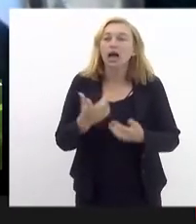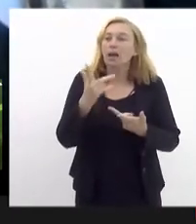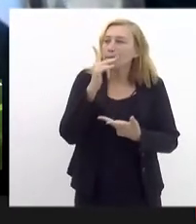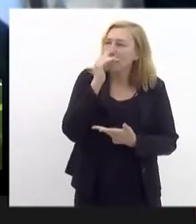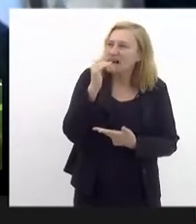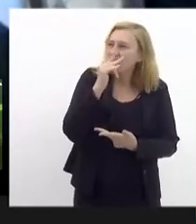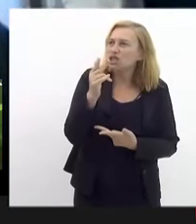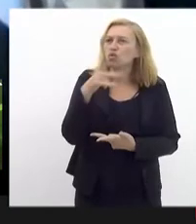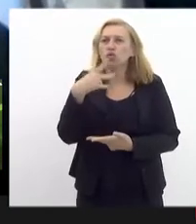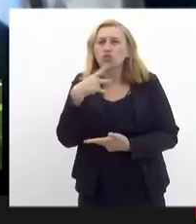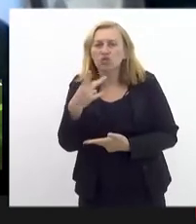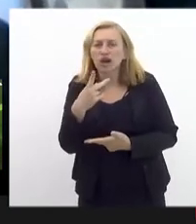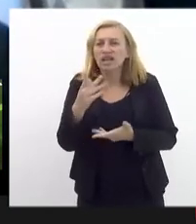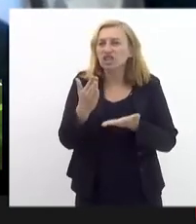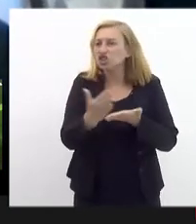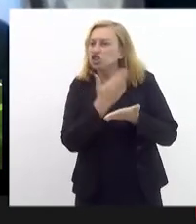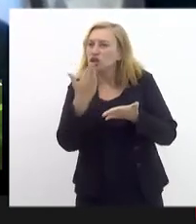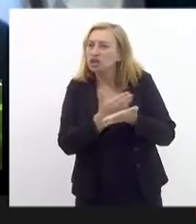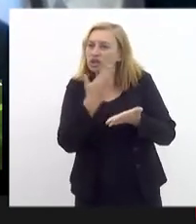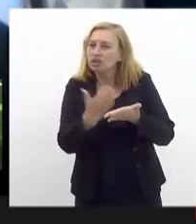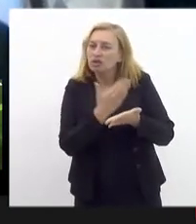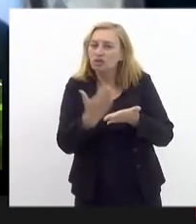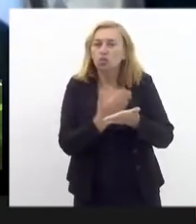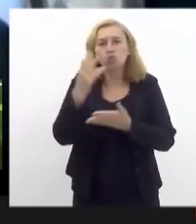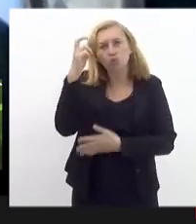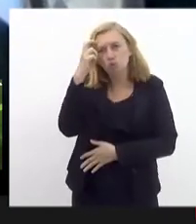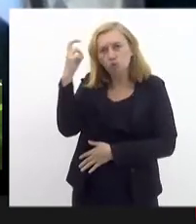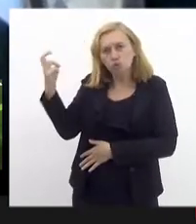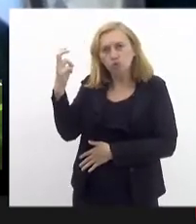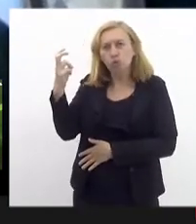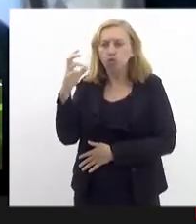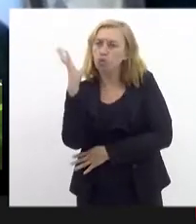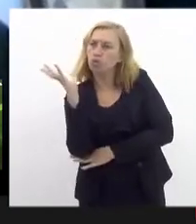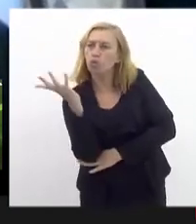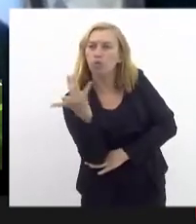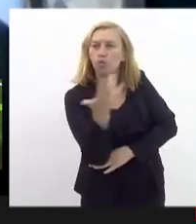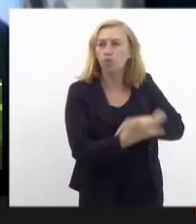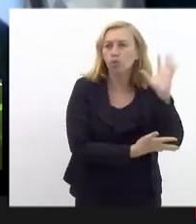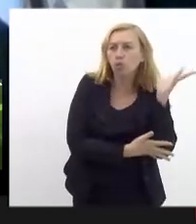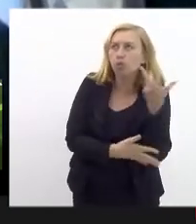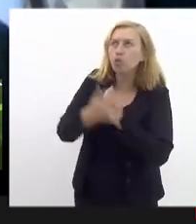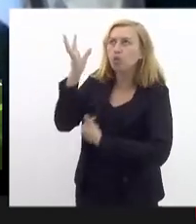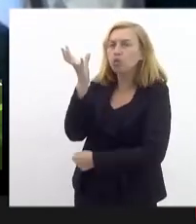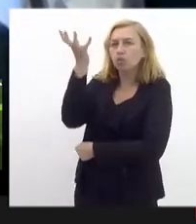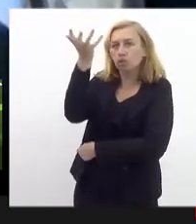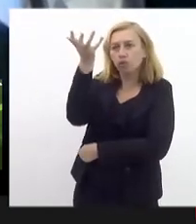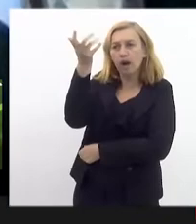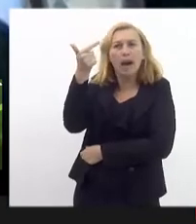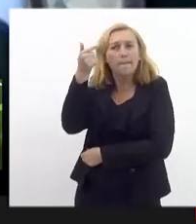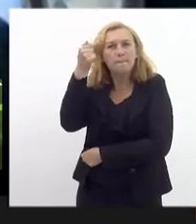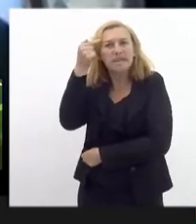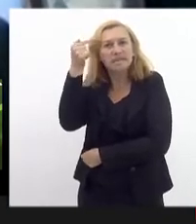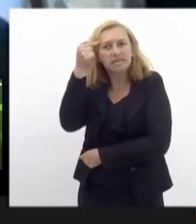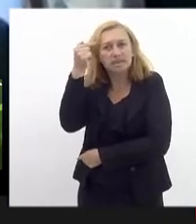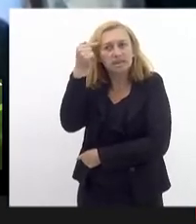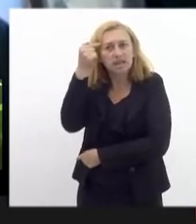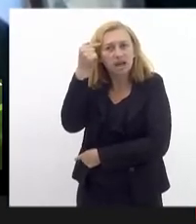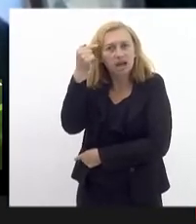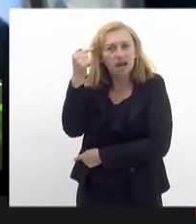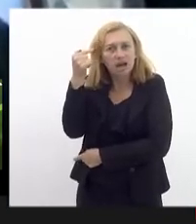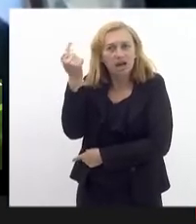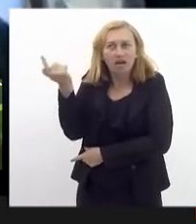que quando se fala de livro, cultura, meio ambiente, clima, né, se pensa logo